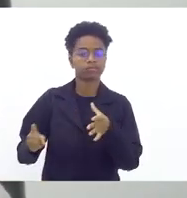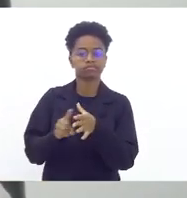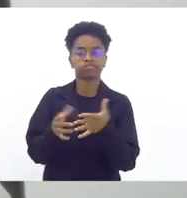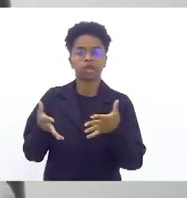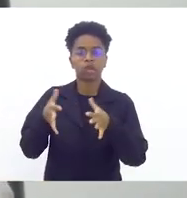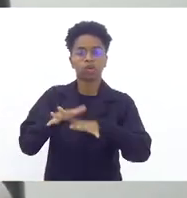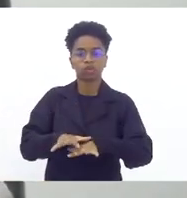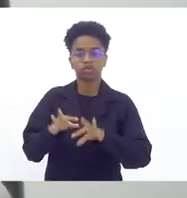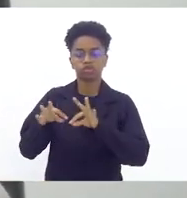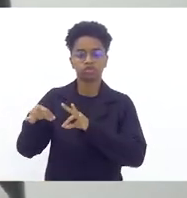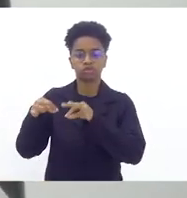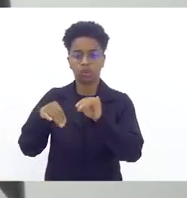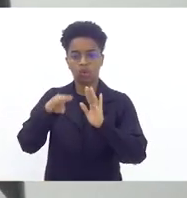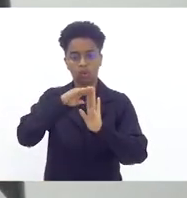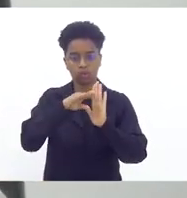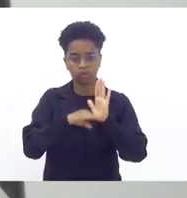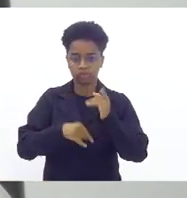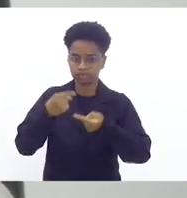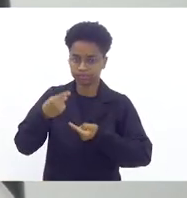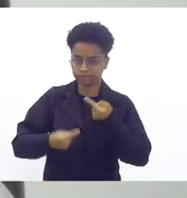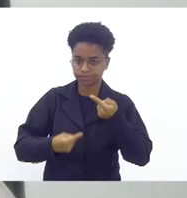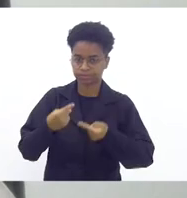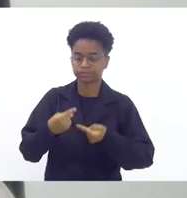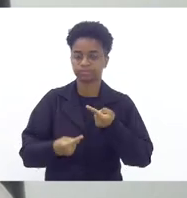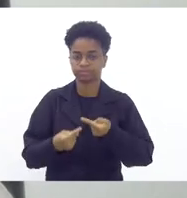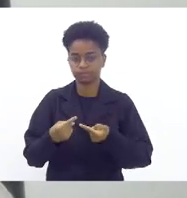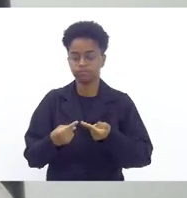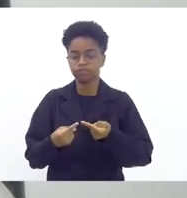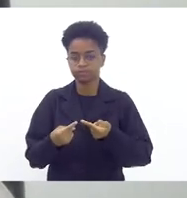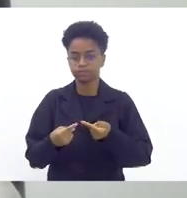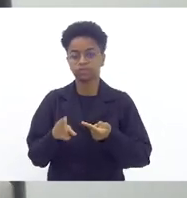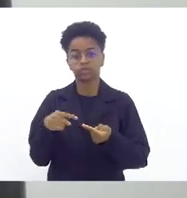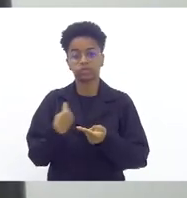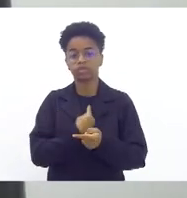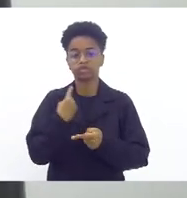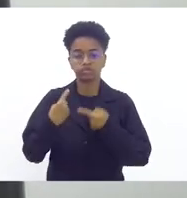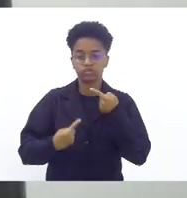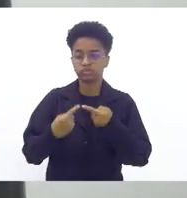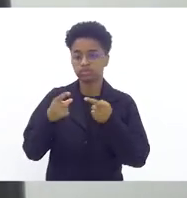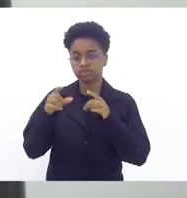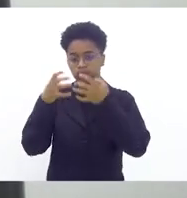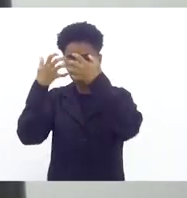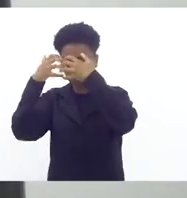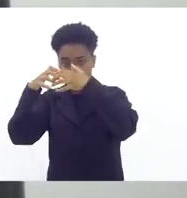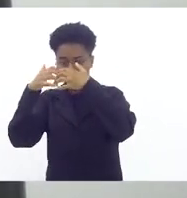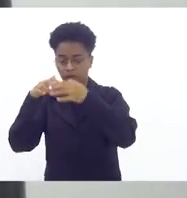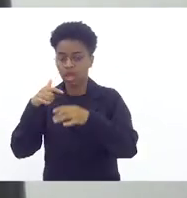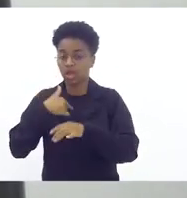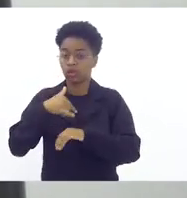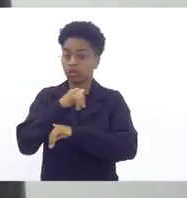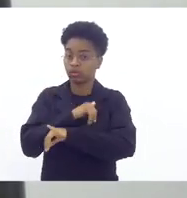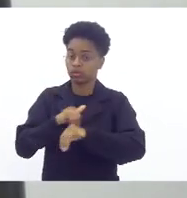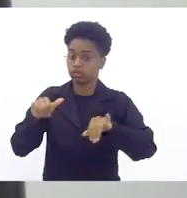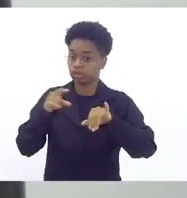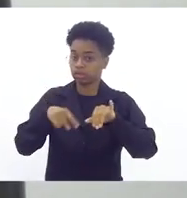pauta, na pauta do que a gente está discutindo e pensando. Eu quero lembrar aqui que é